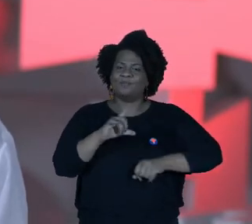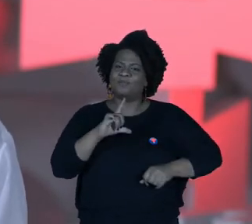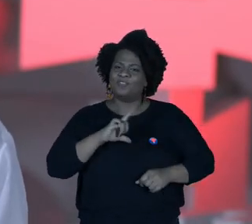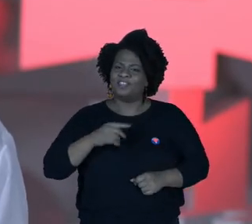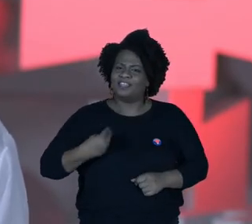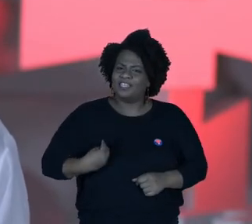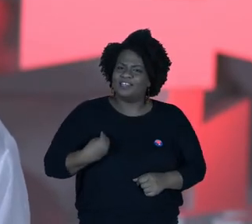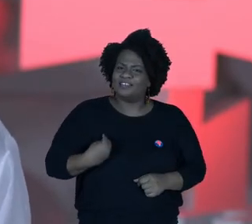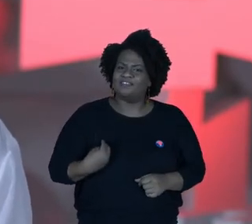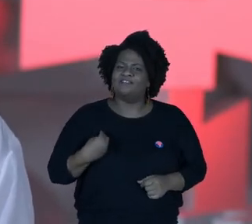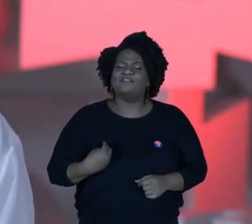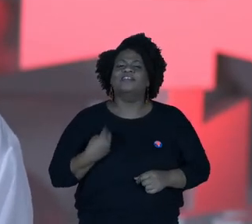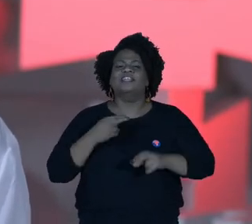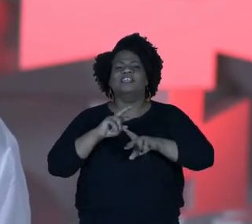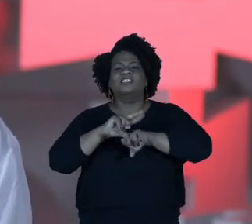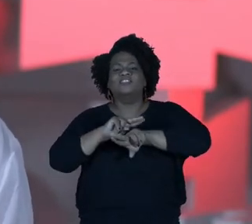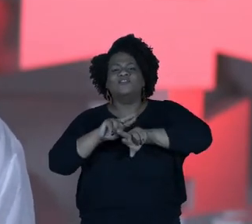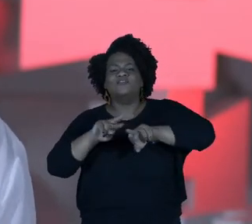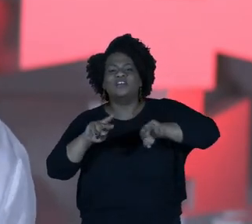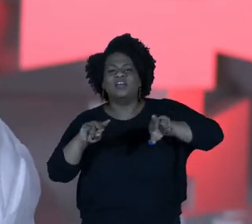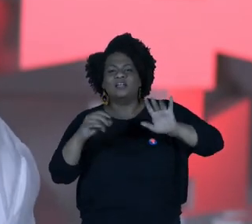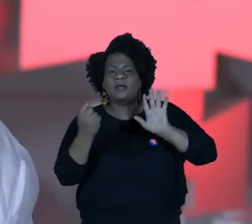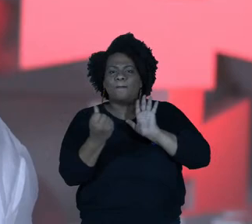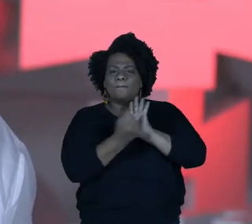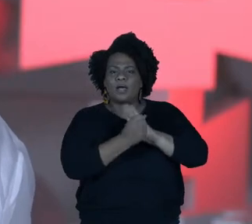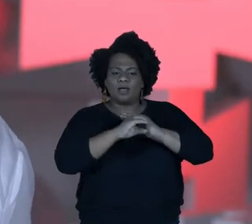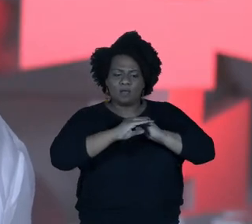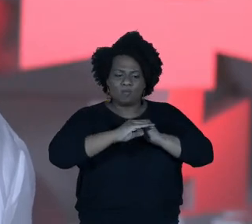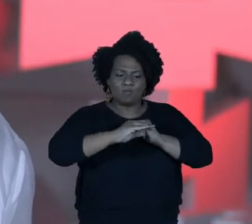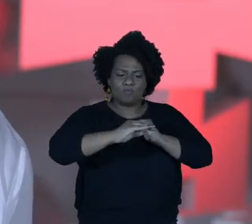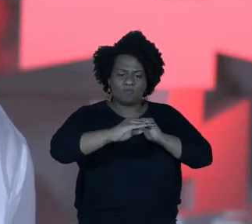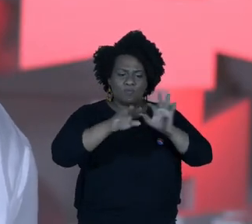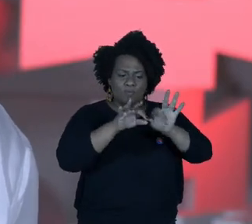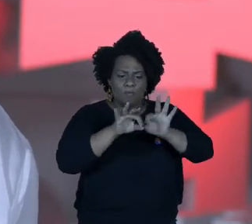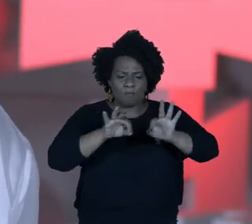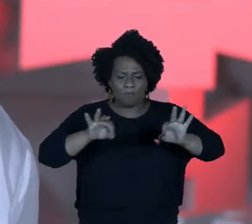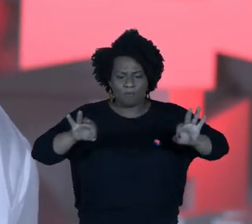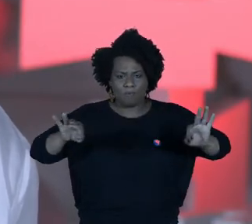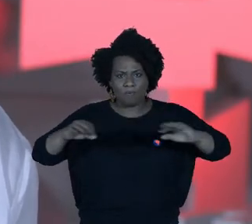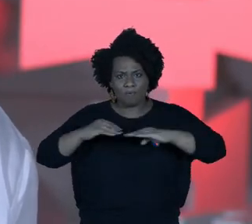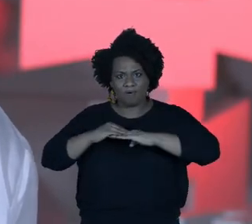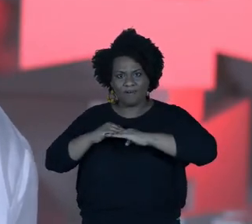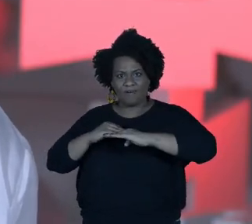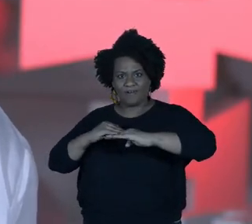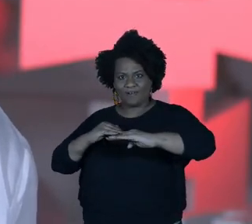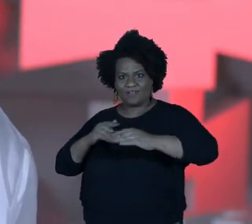de diversas marcações de horizontalidade nesse trabalho.